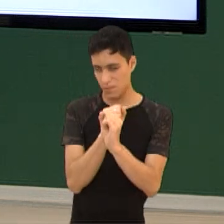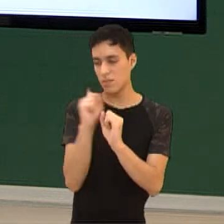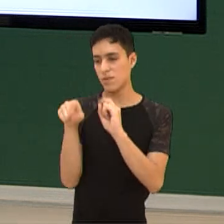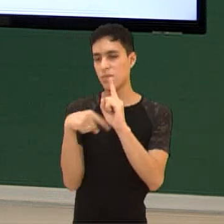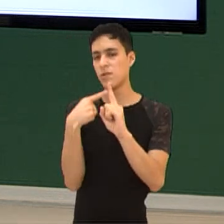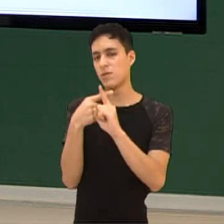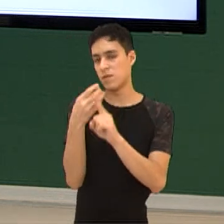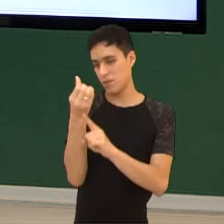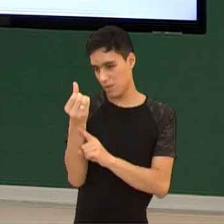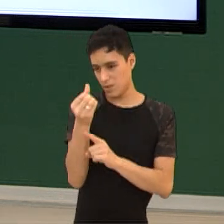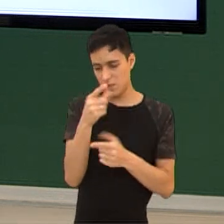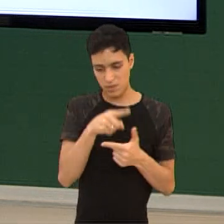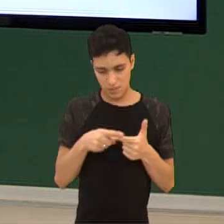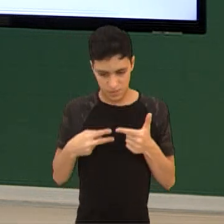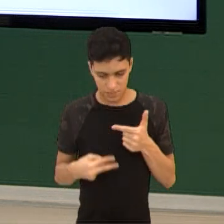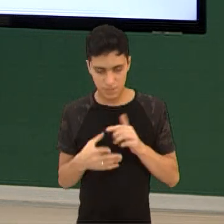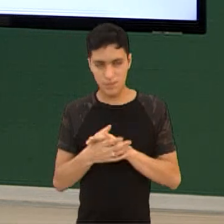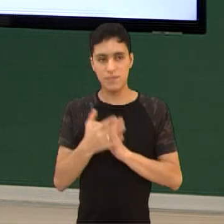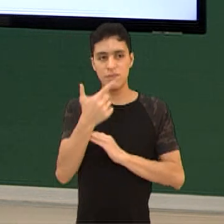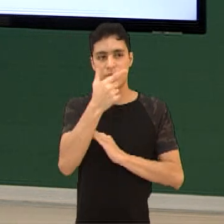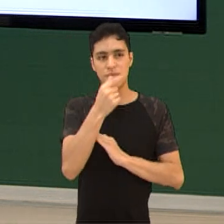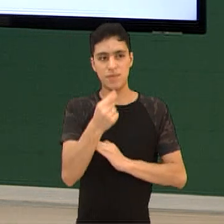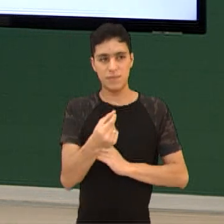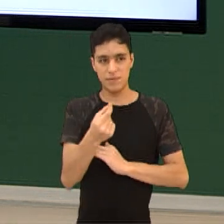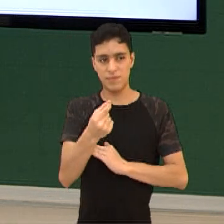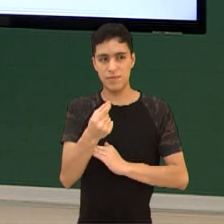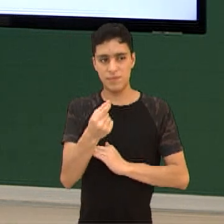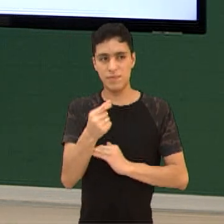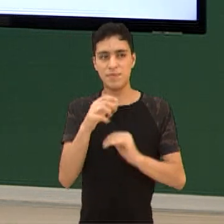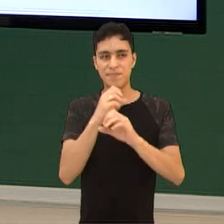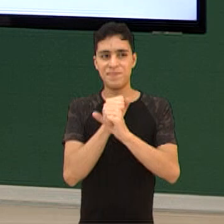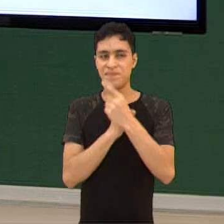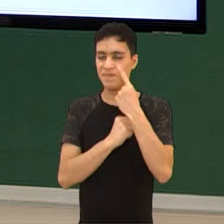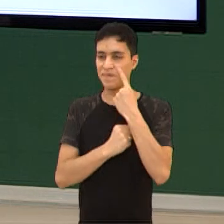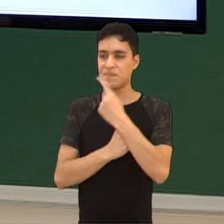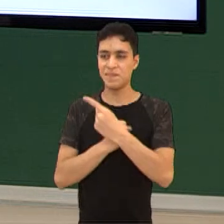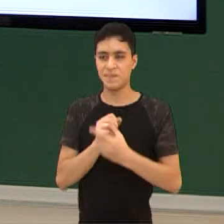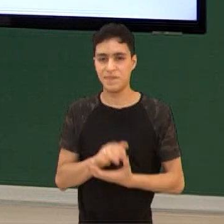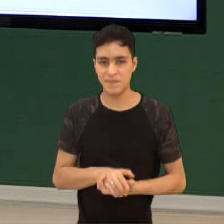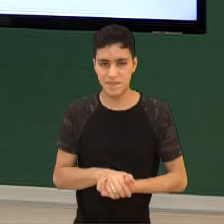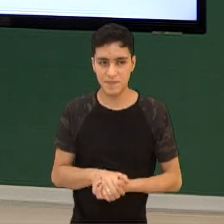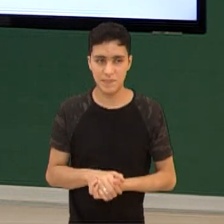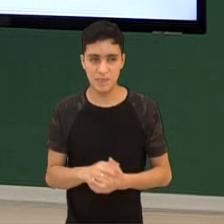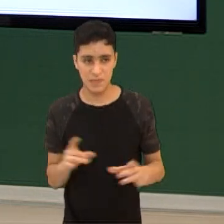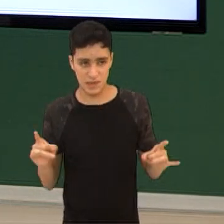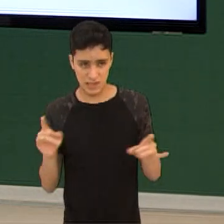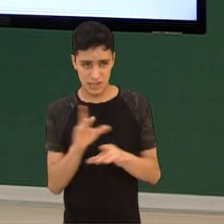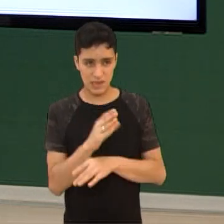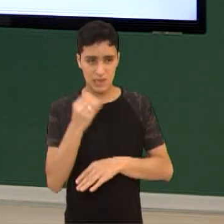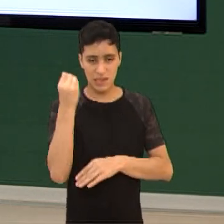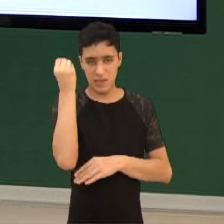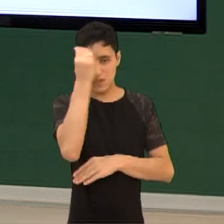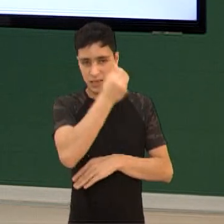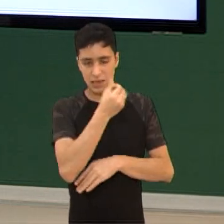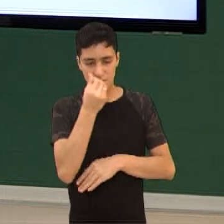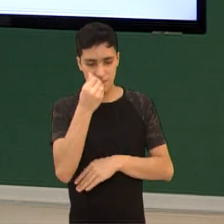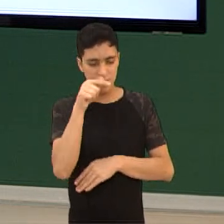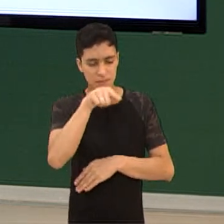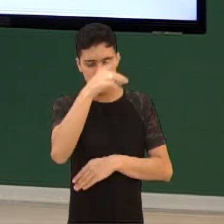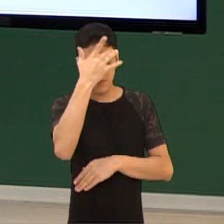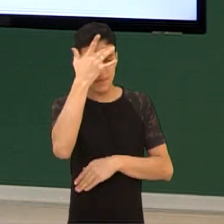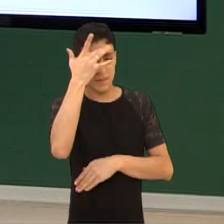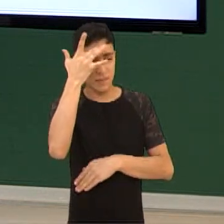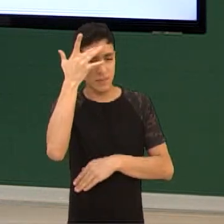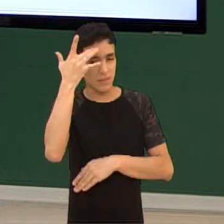2. 20 vezes 6, 120 por 2, 60. Ao final de 6 horas, o